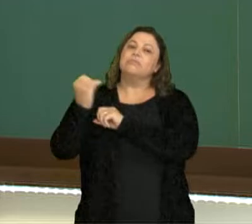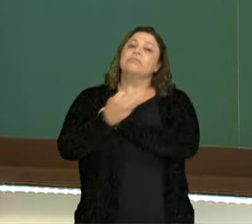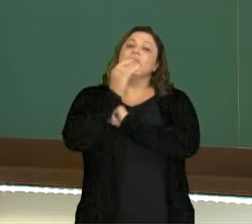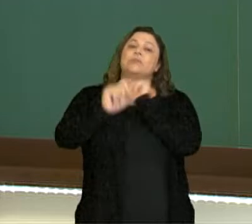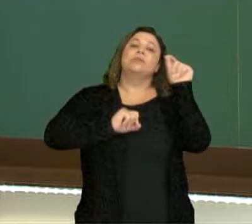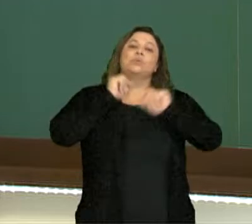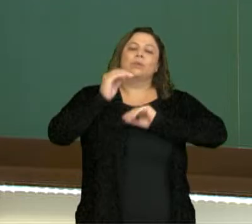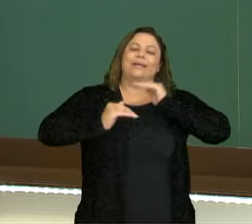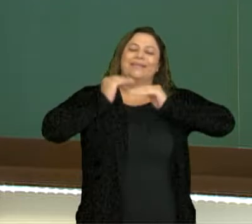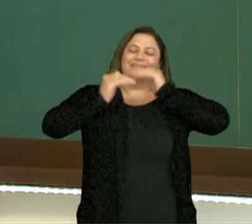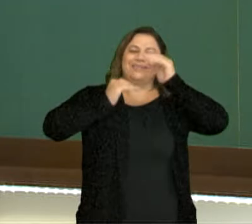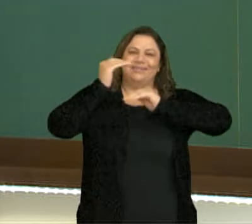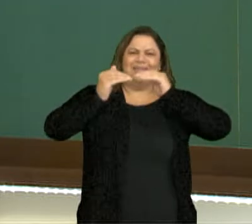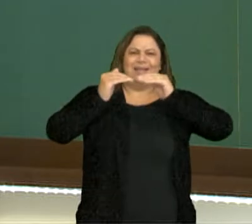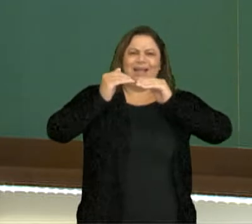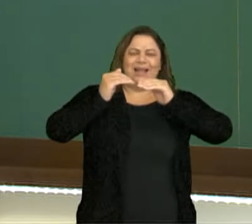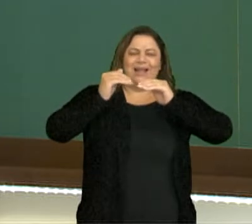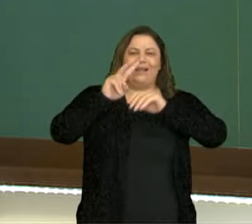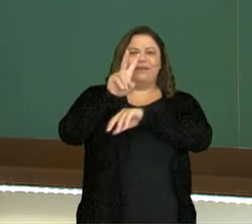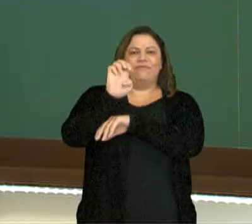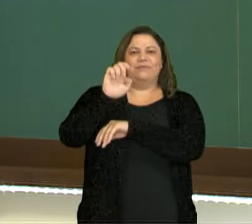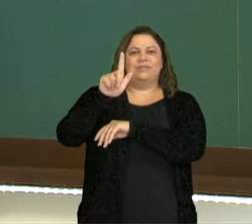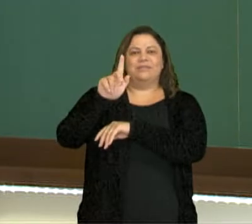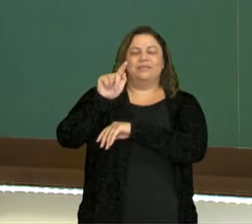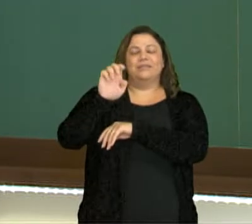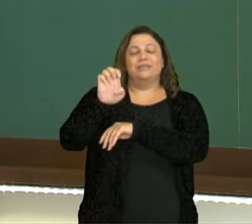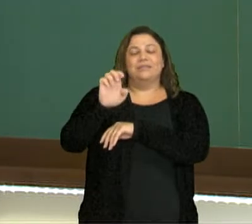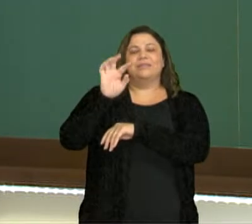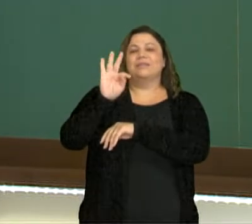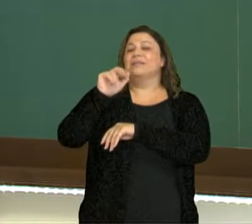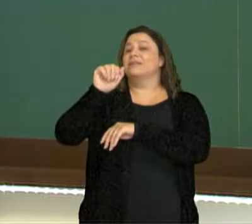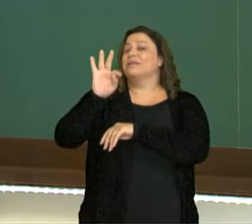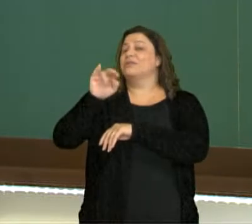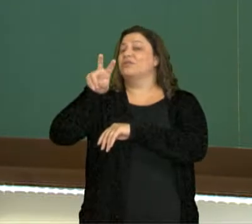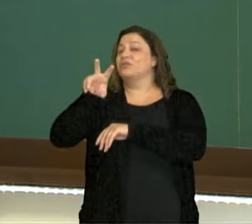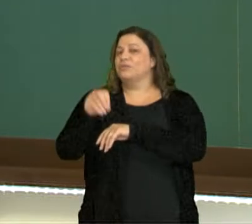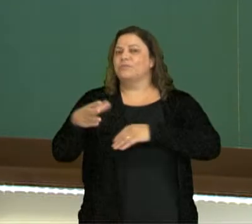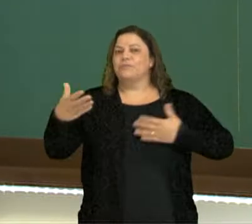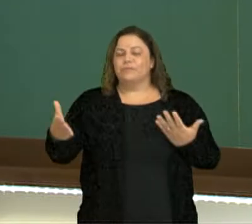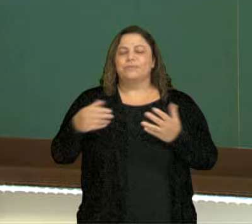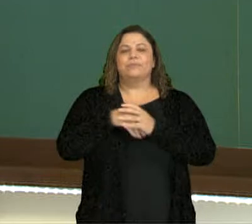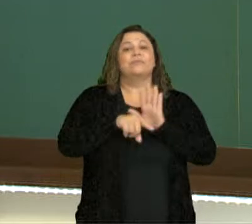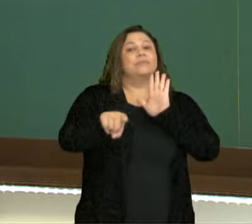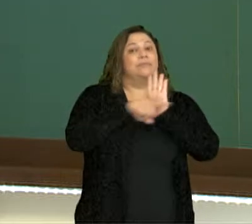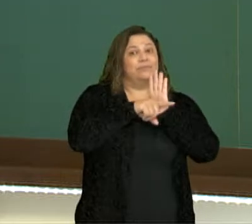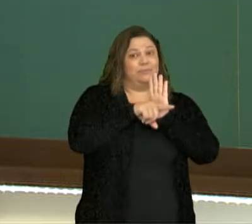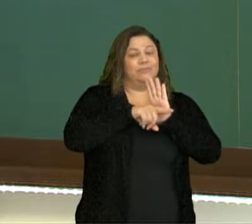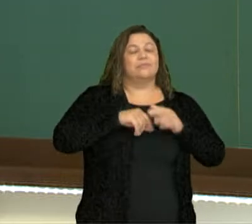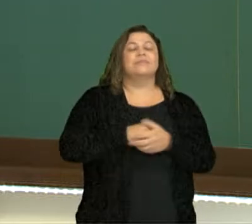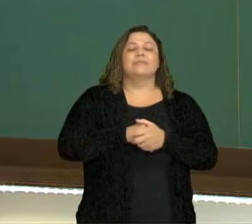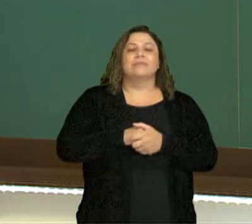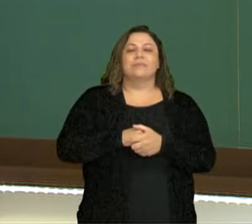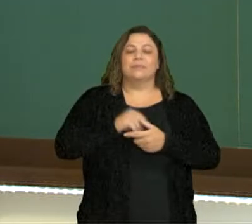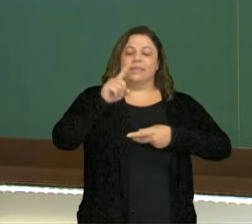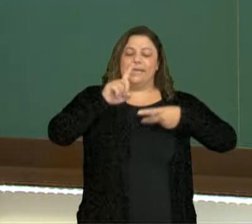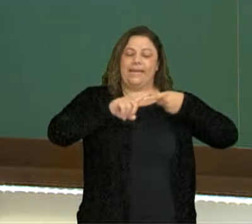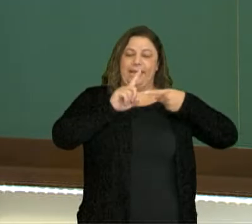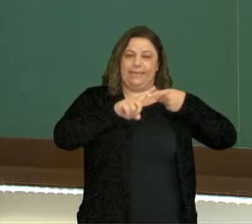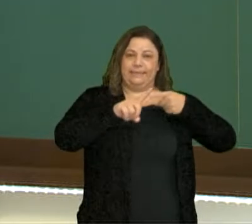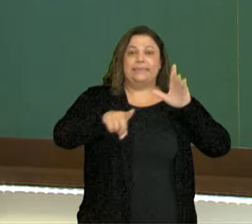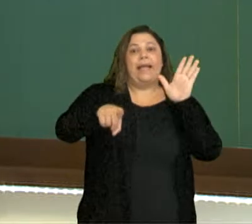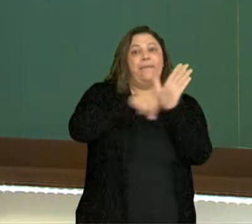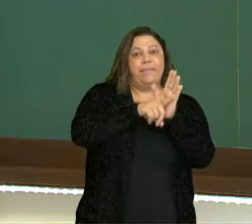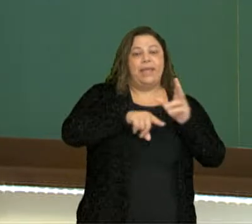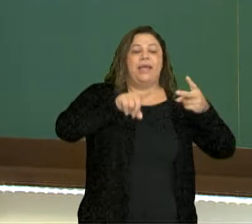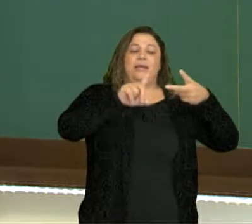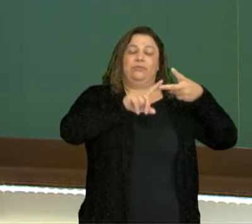o crescimento vegetativo. Você vai fazer uma subtração. Você pega lá o número, a taxa de natalidade menos a